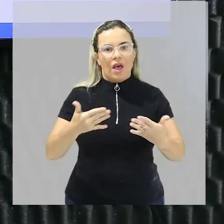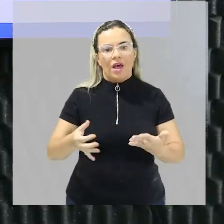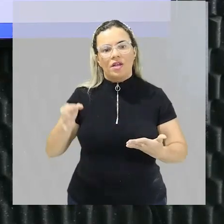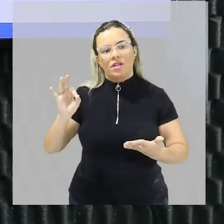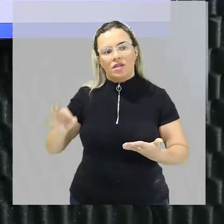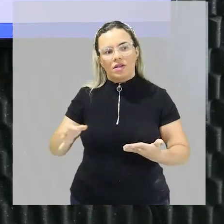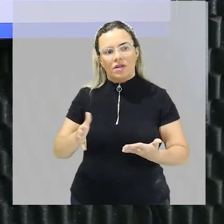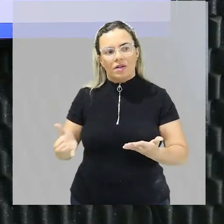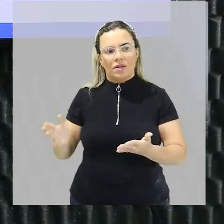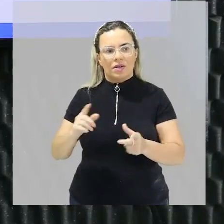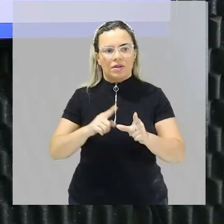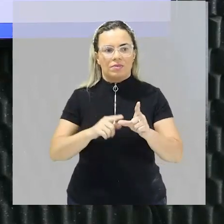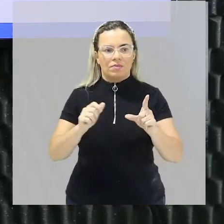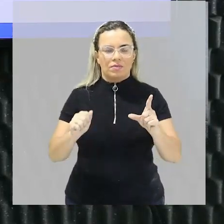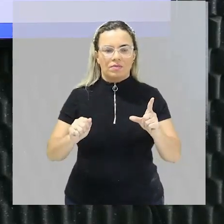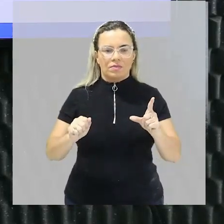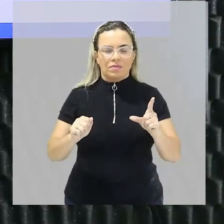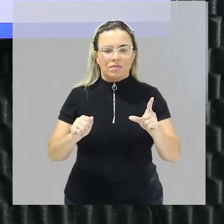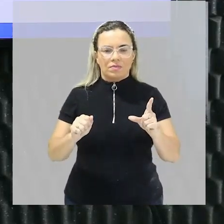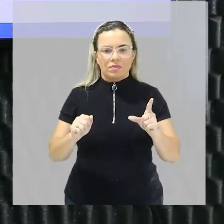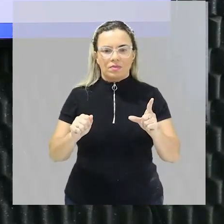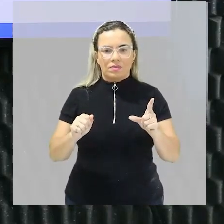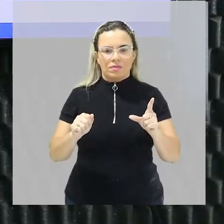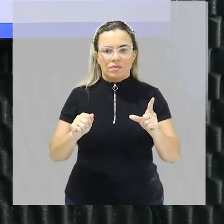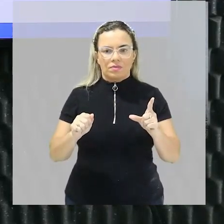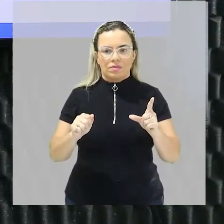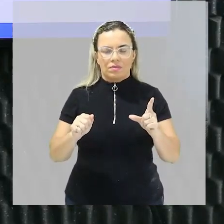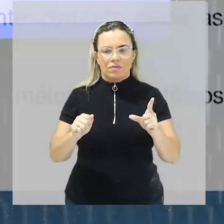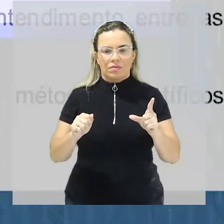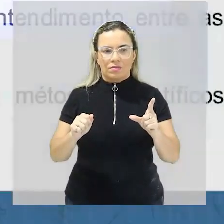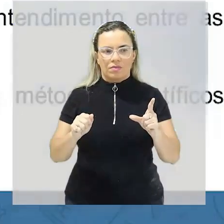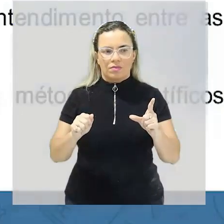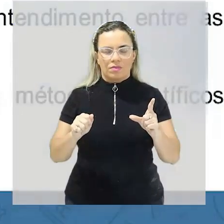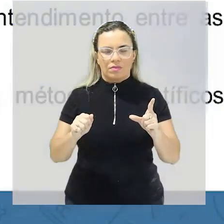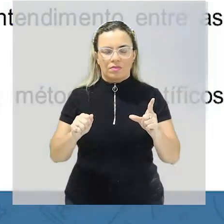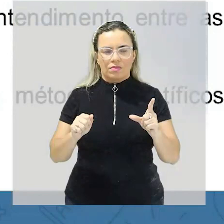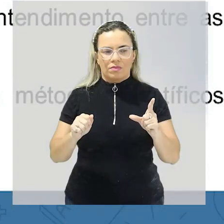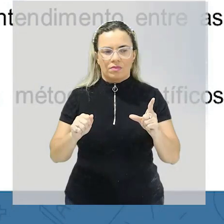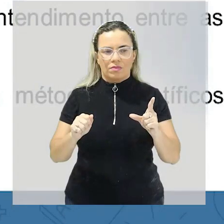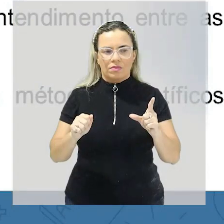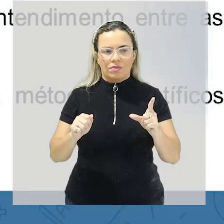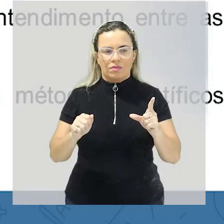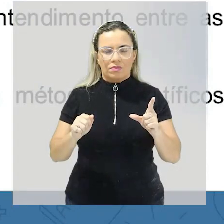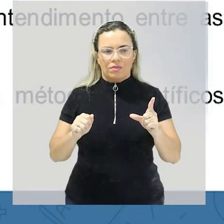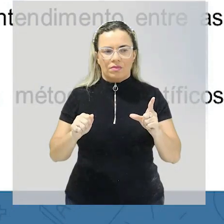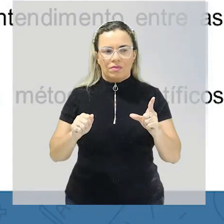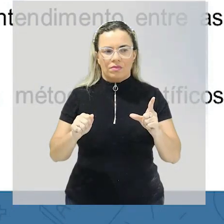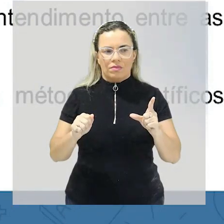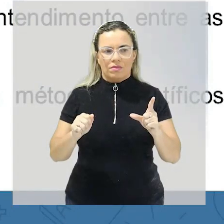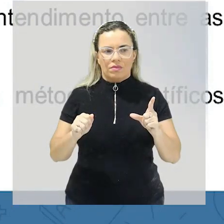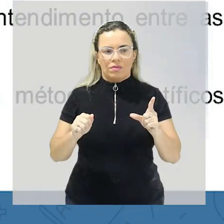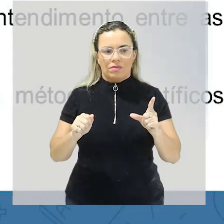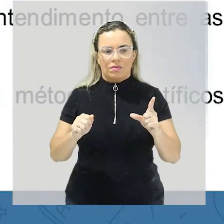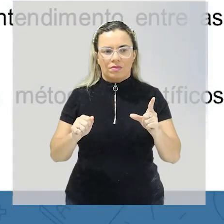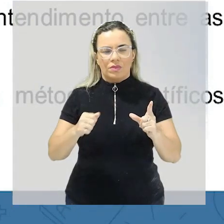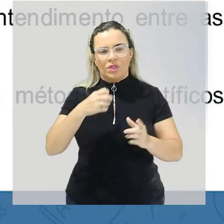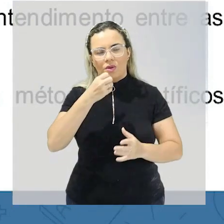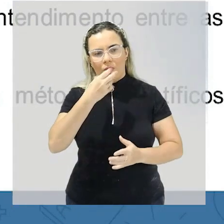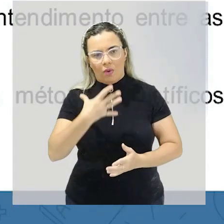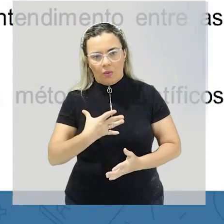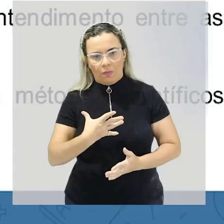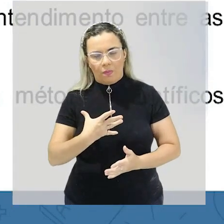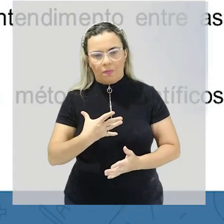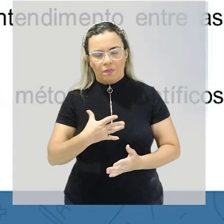dito questão de gosto não se discute tem sentido, uma vez que o gosto não é um objeto científico. Bom, nós estamos vendo